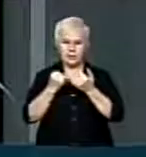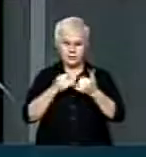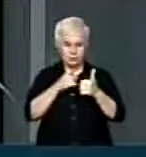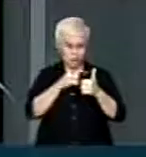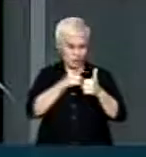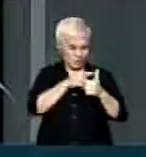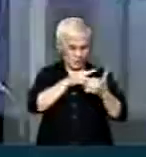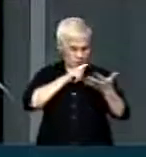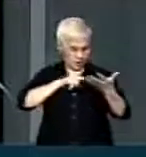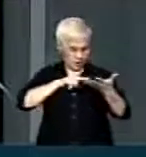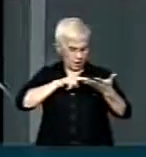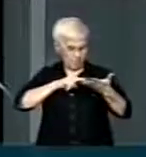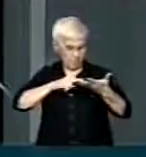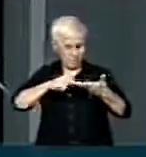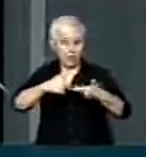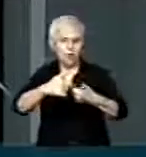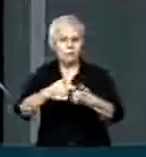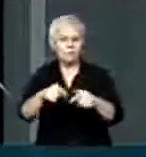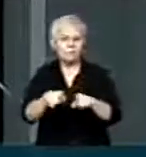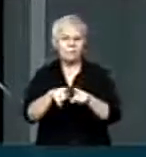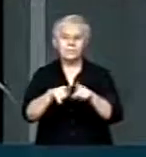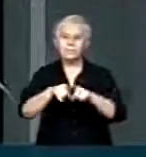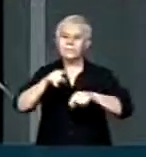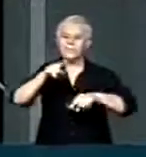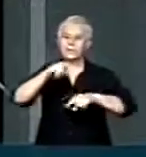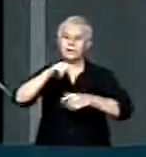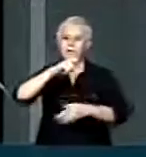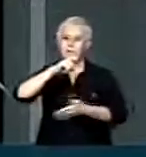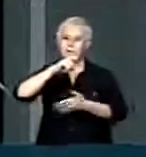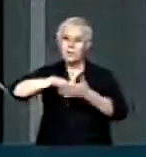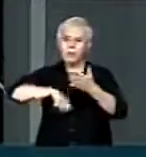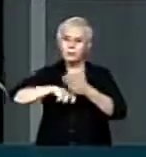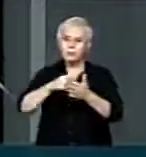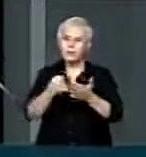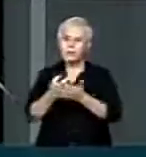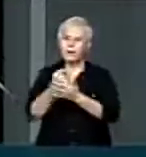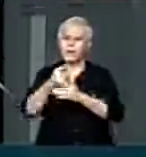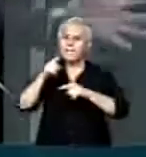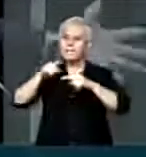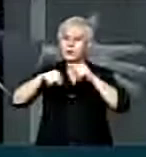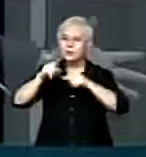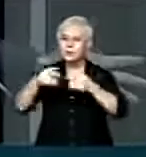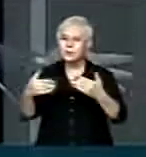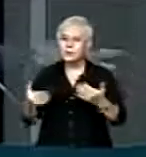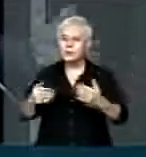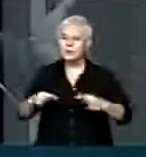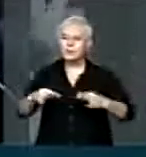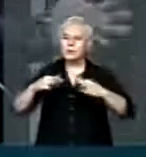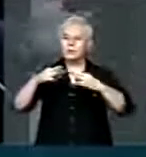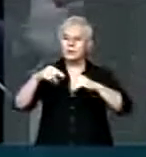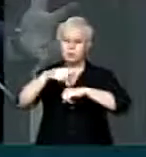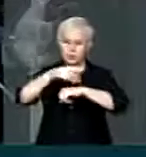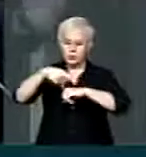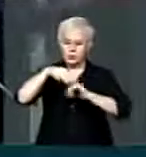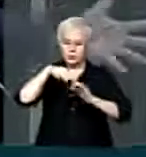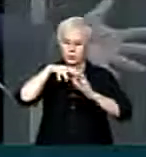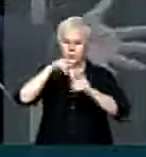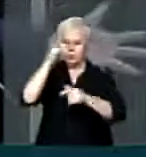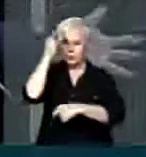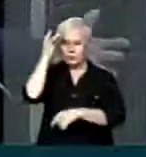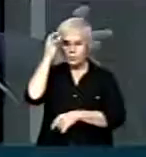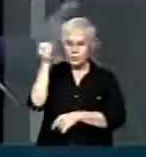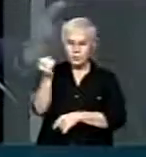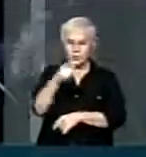cascata, ainda tem imposto sobre produção. Quando todos os países modernos no mundo têm uma